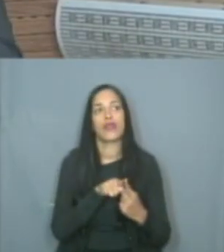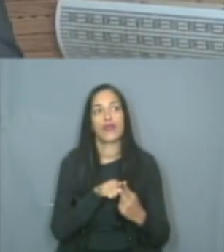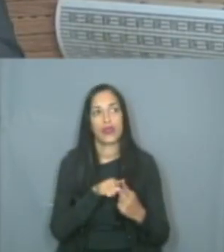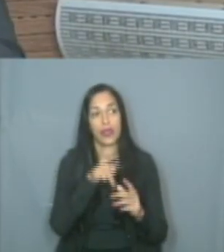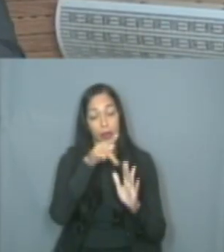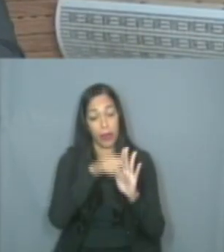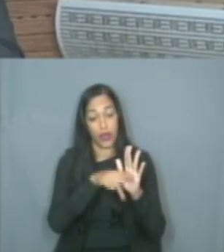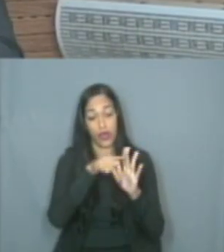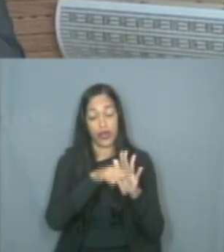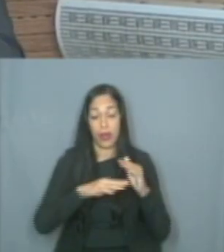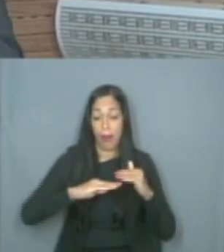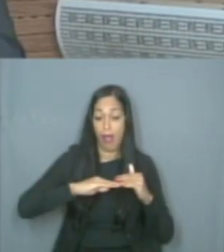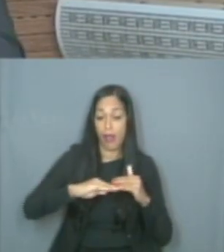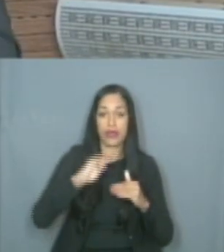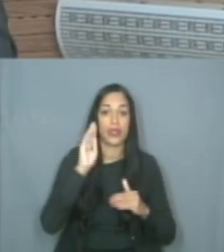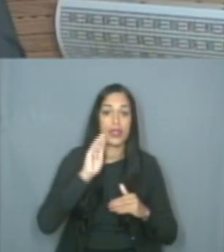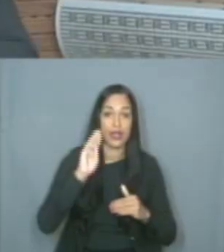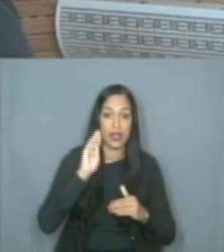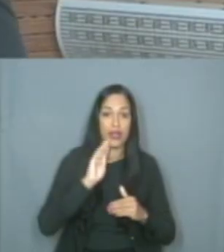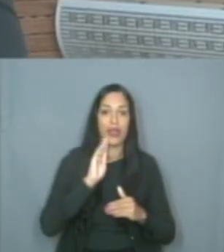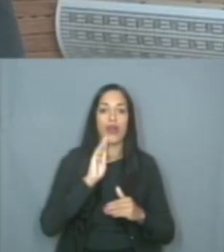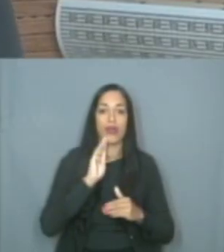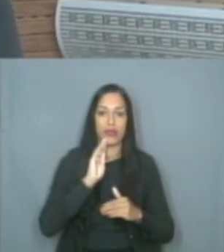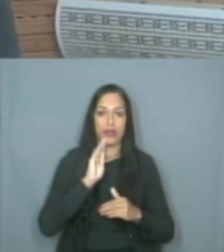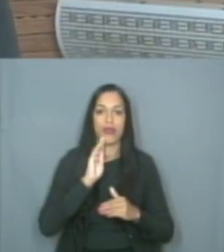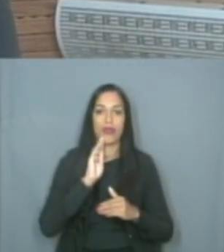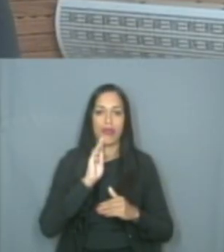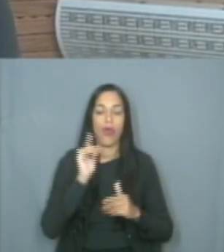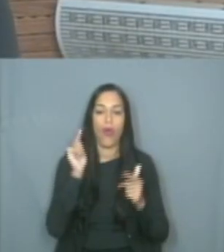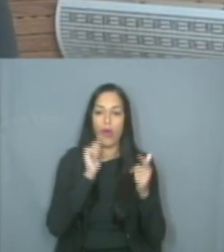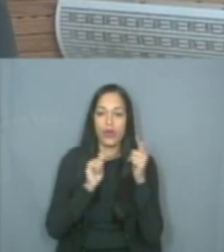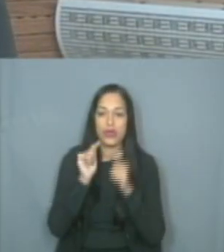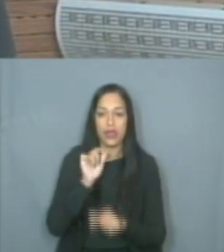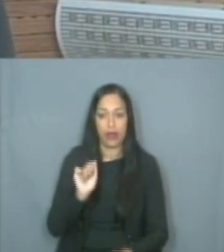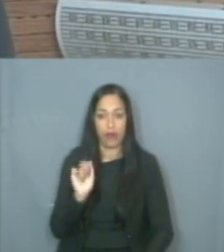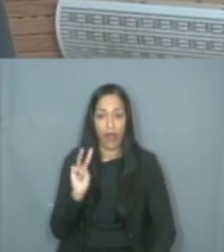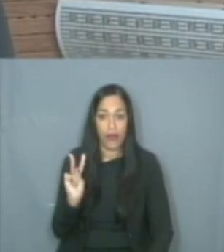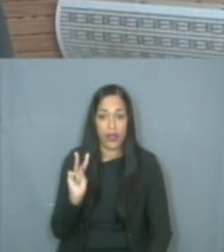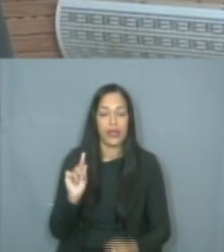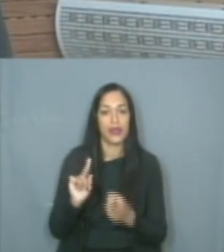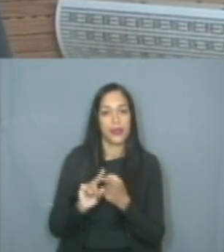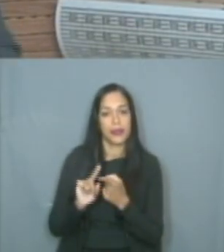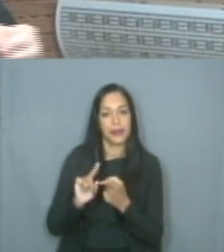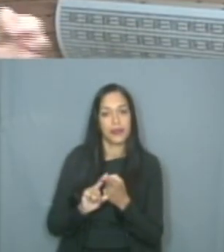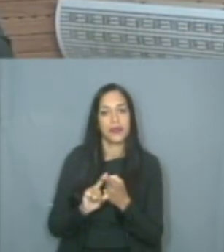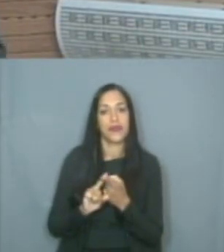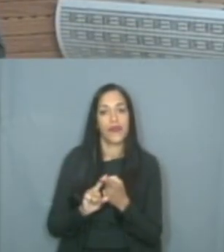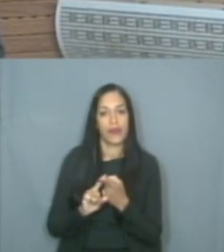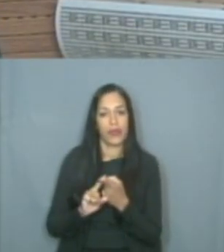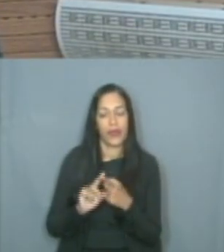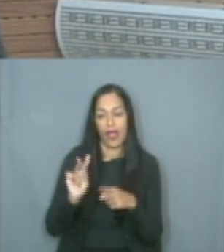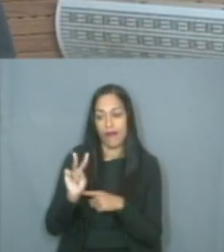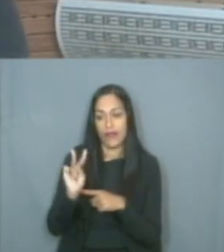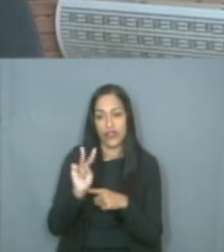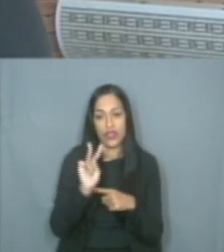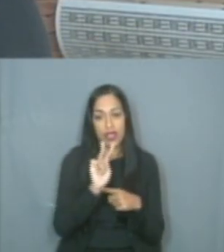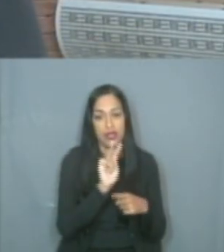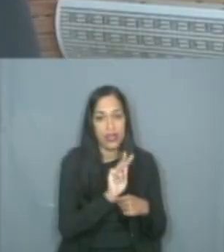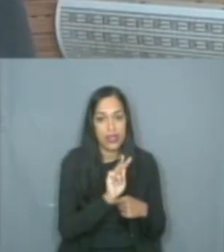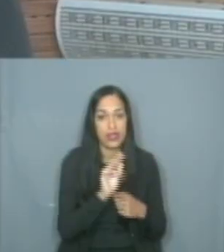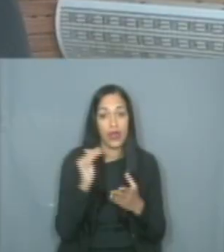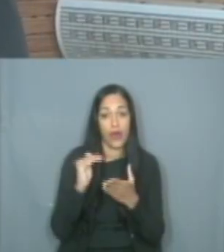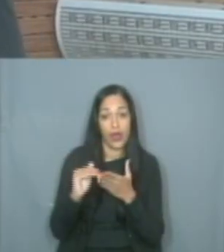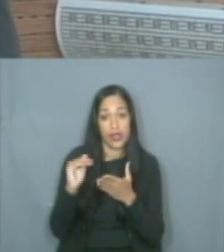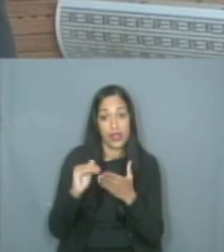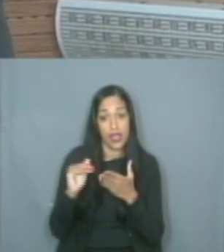programa Calçada Legal chegue nessas avenidas, mas, sobretudo, faça a fiscalização com a Secretaria